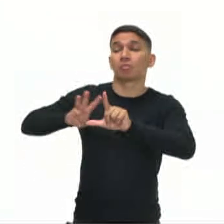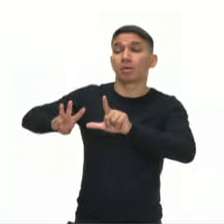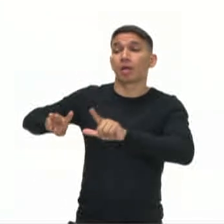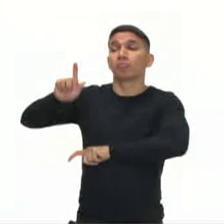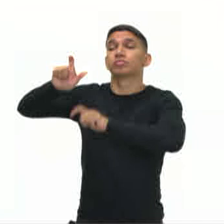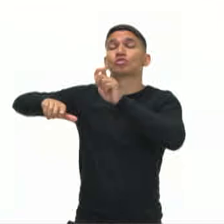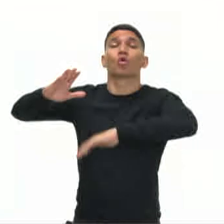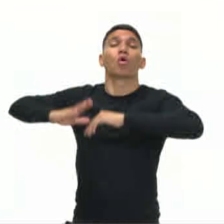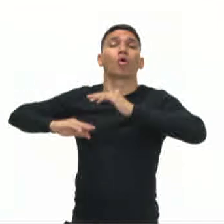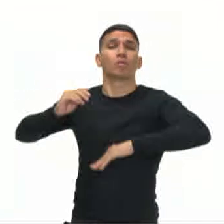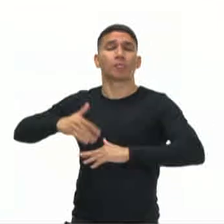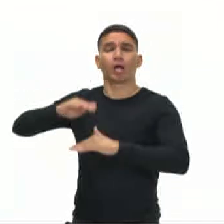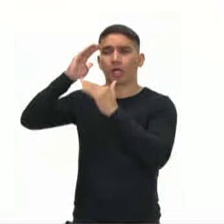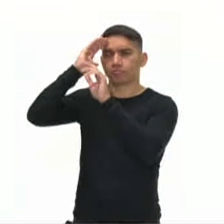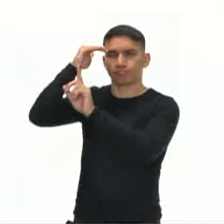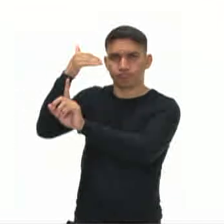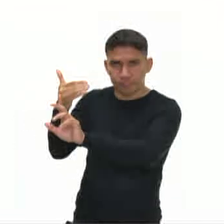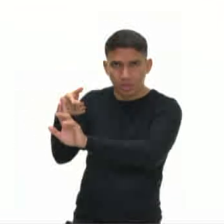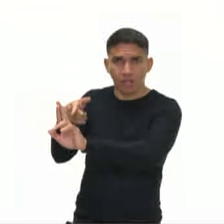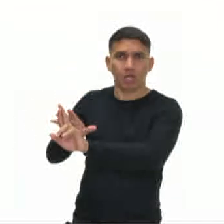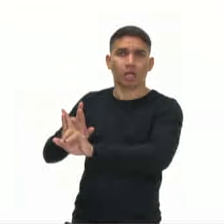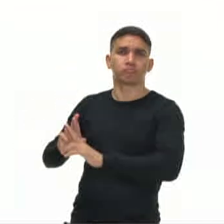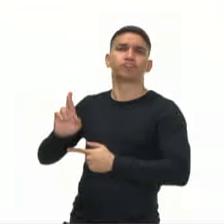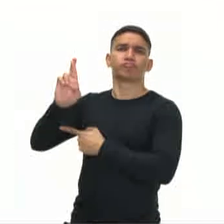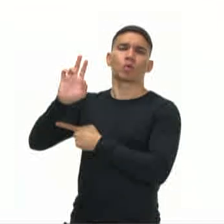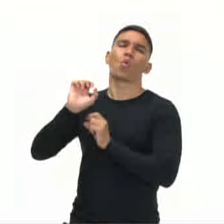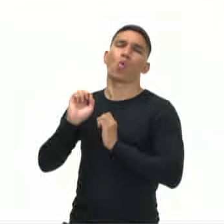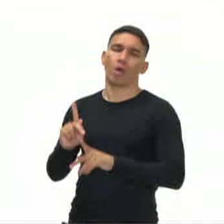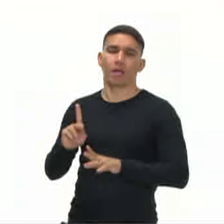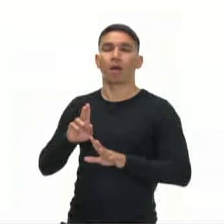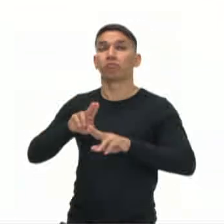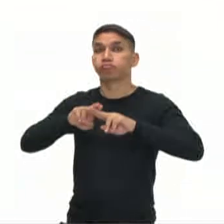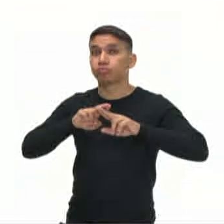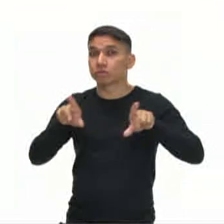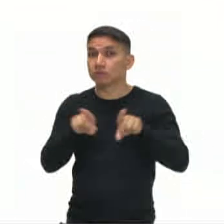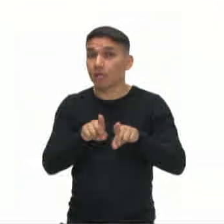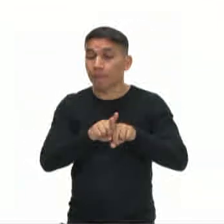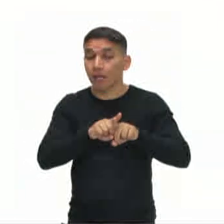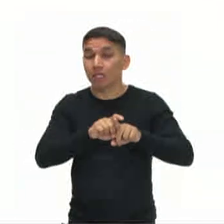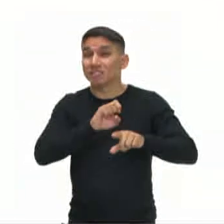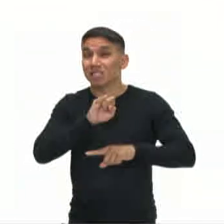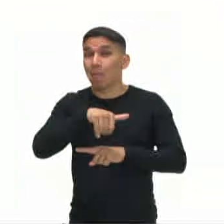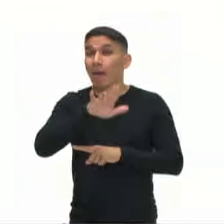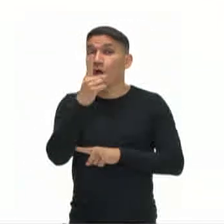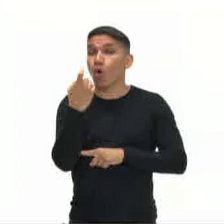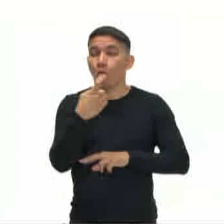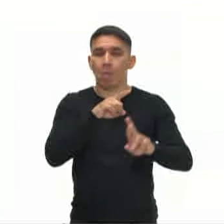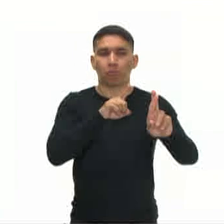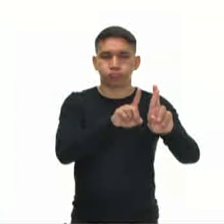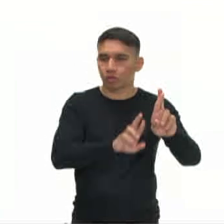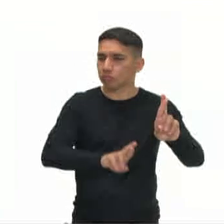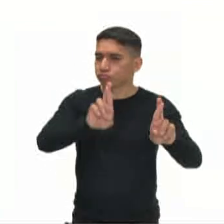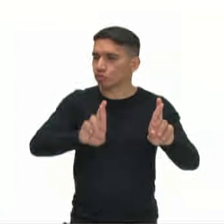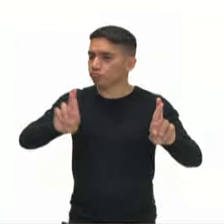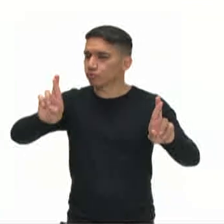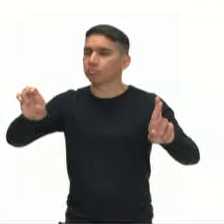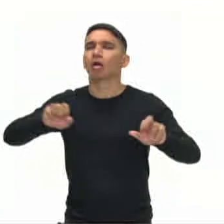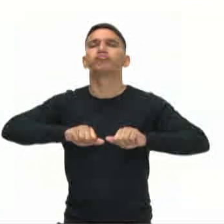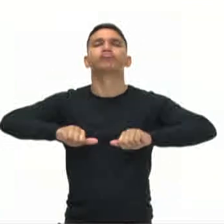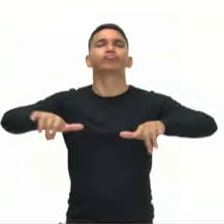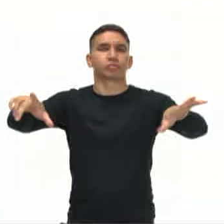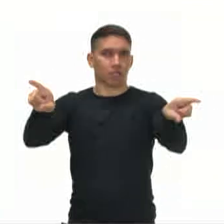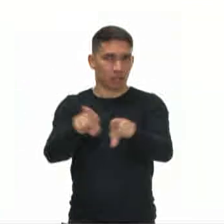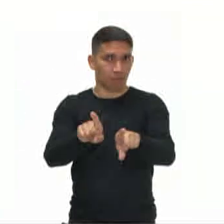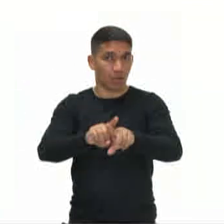respeitados. Também é importante pesquisar se mais de uma fonte publicou a notícia. Isso denota maior credibilidade à